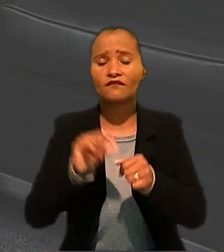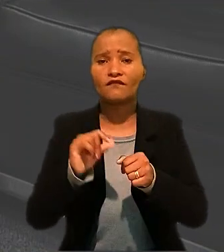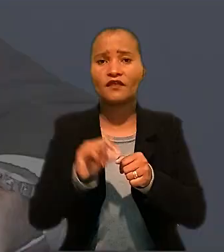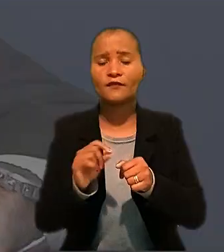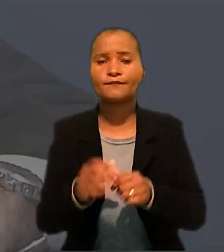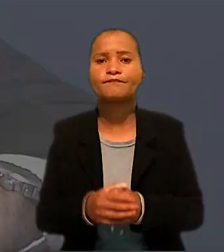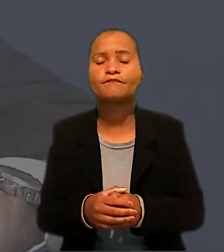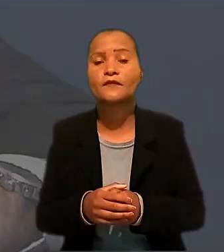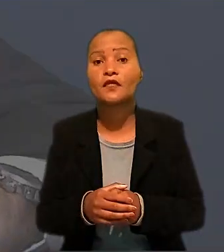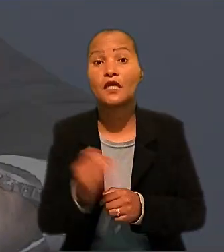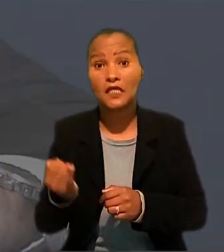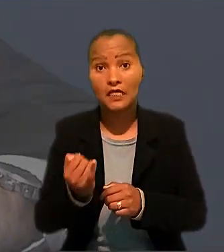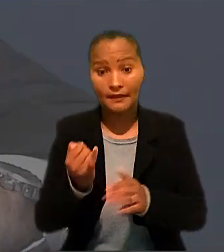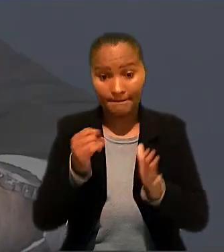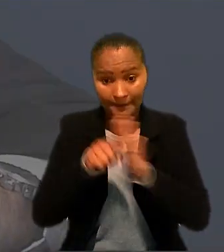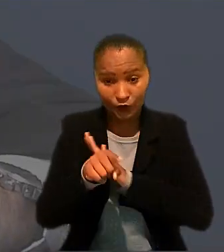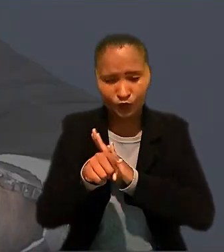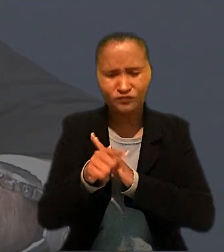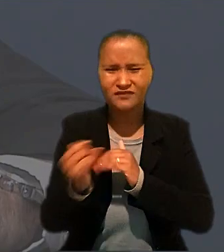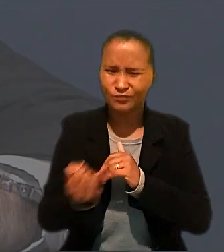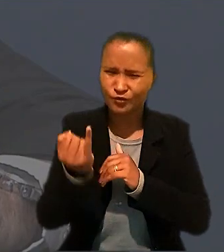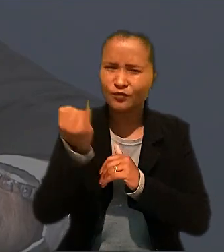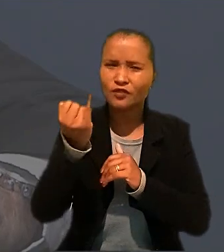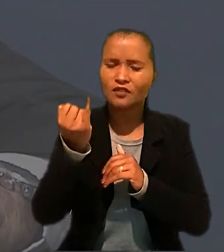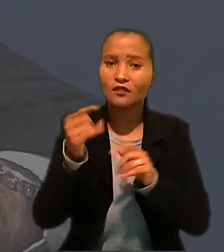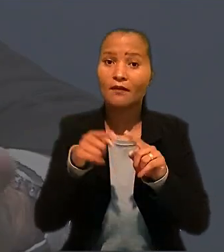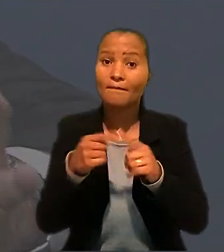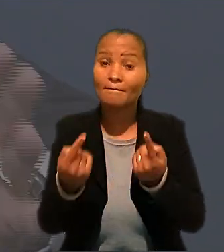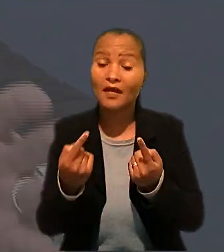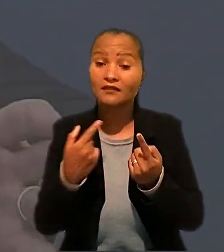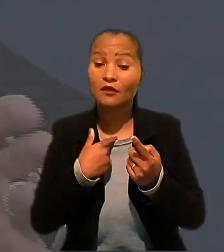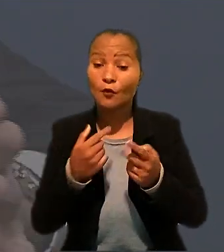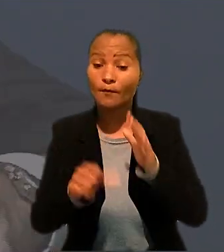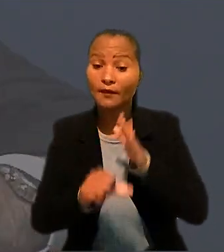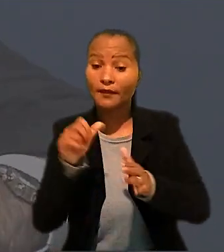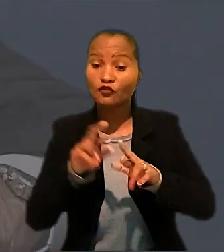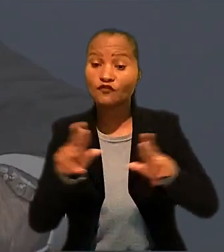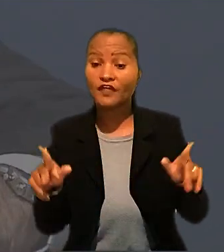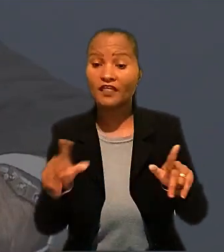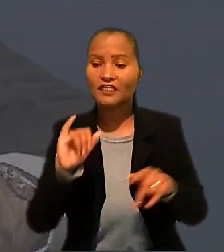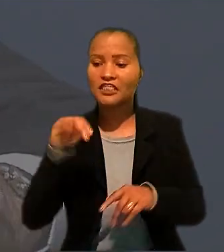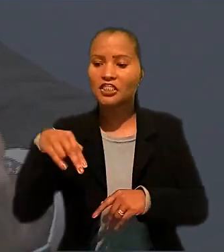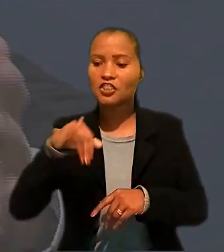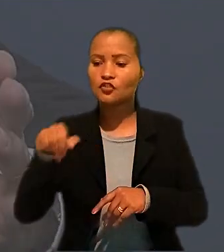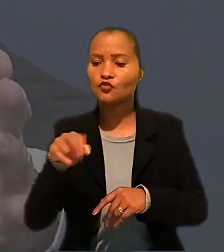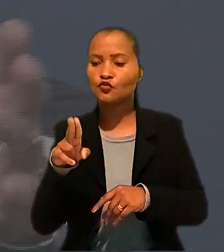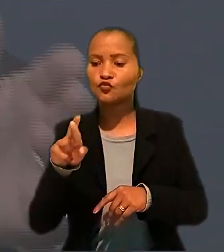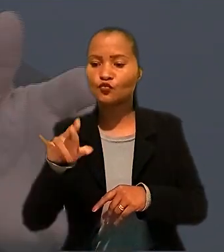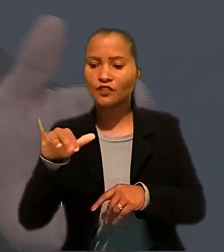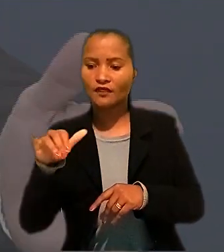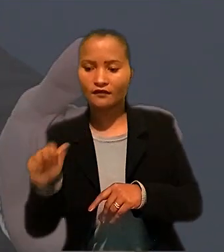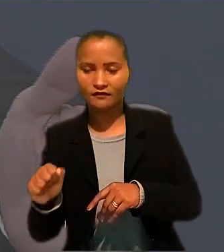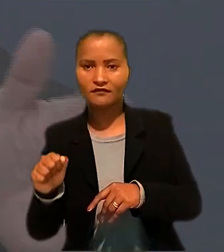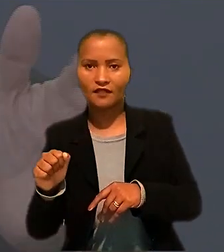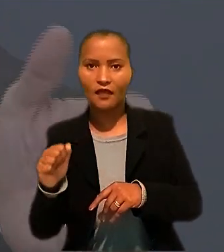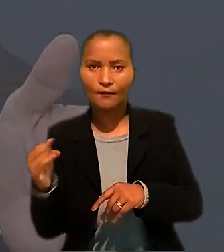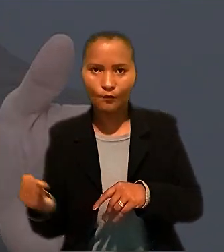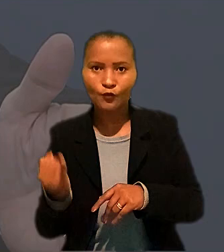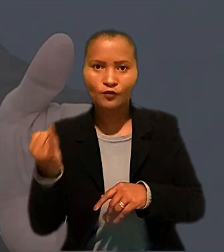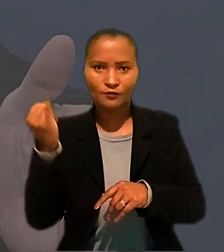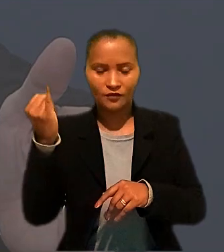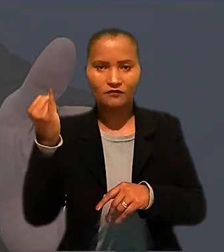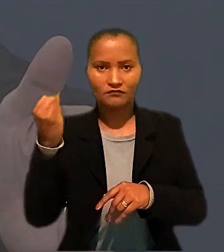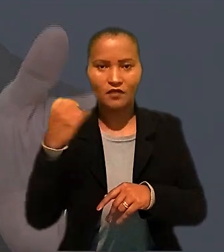tem tomado? Essa pergunta é extremamente relevante, mas primeiro eu faço a distinção entre injúria e racismo. A injúria, um elemento muito